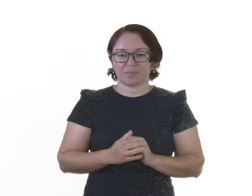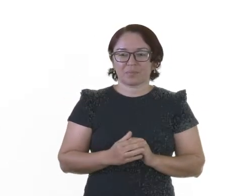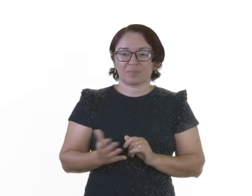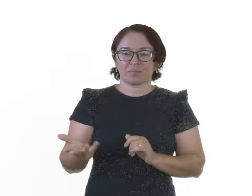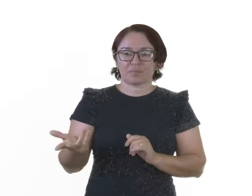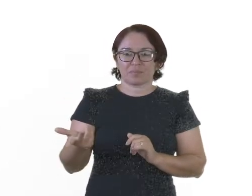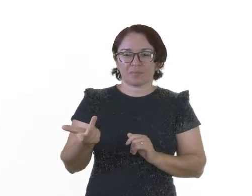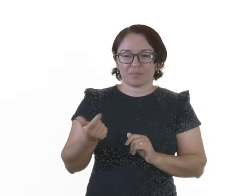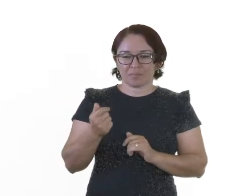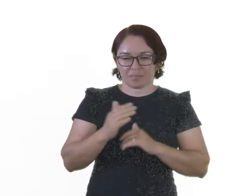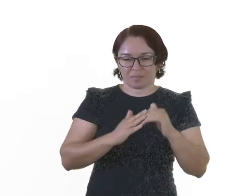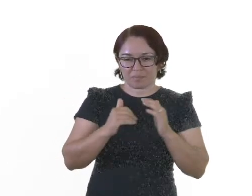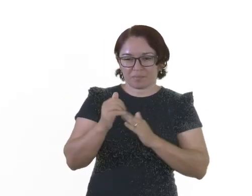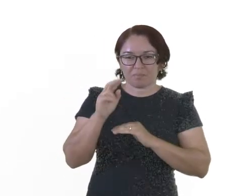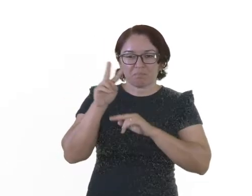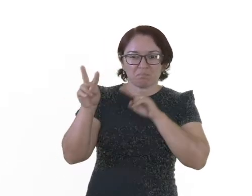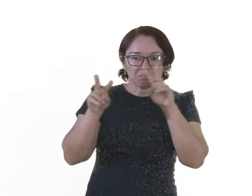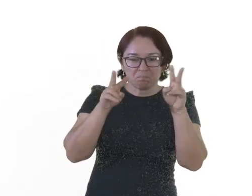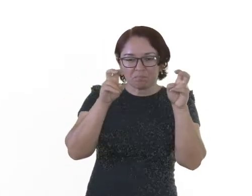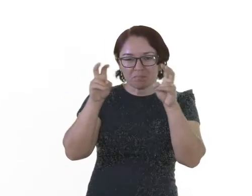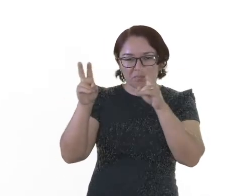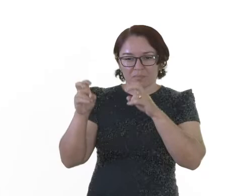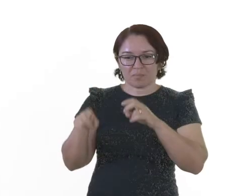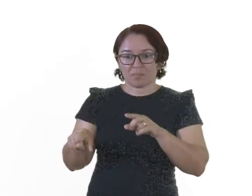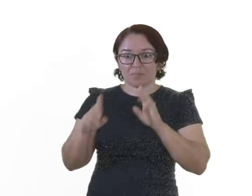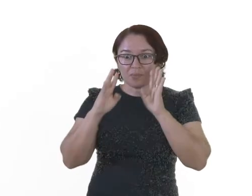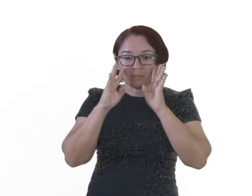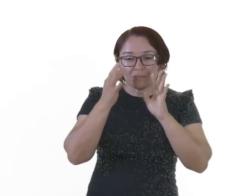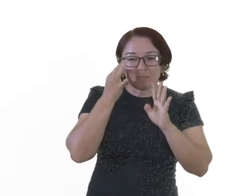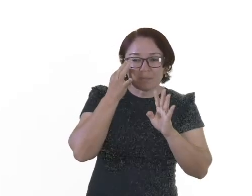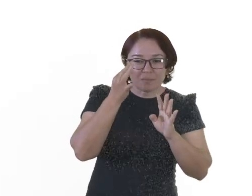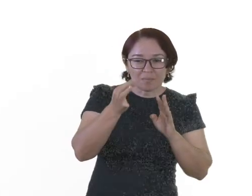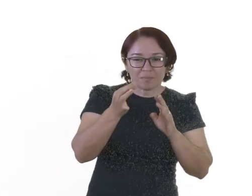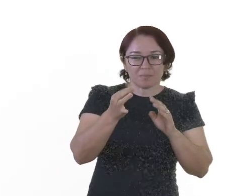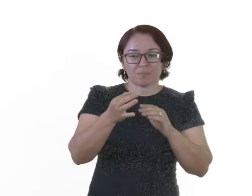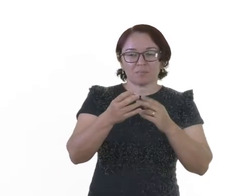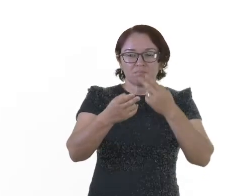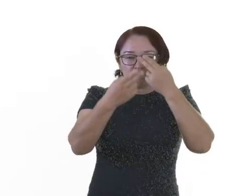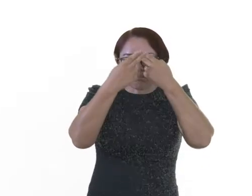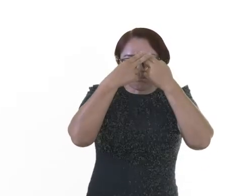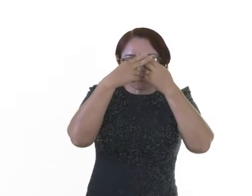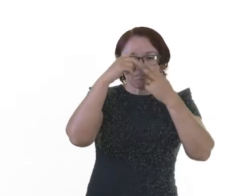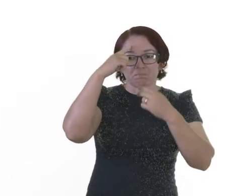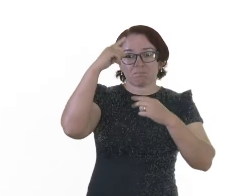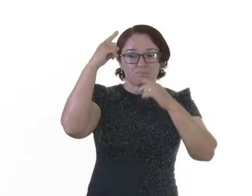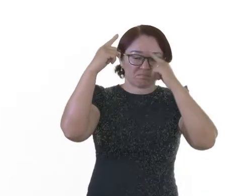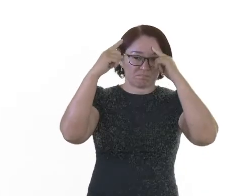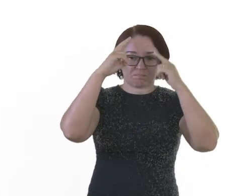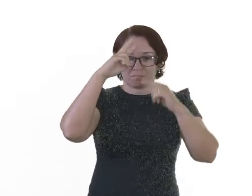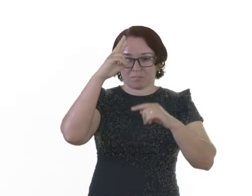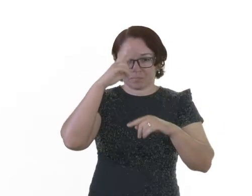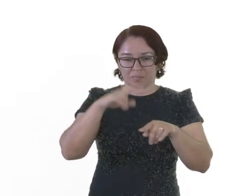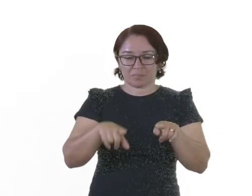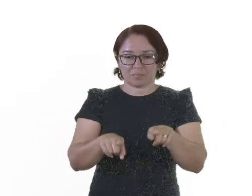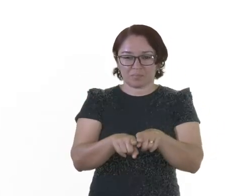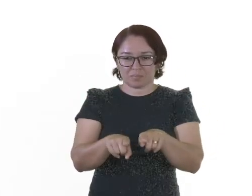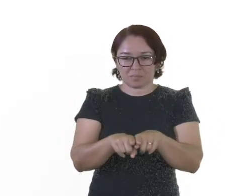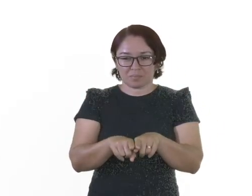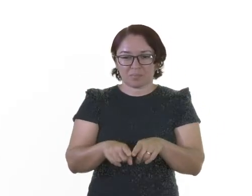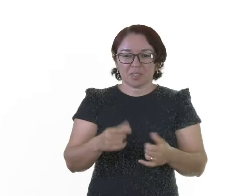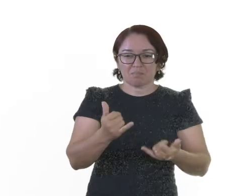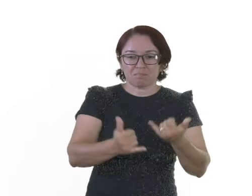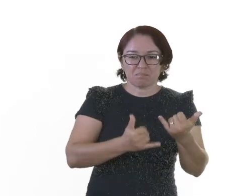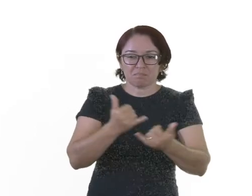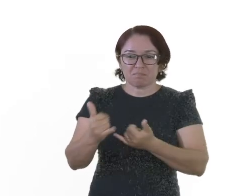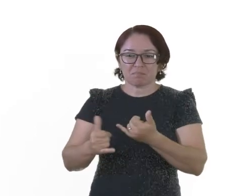visomotora, estimular a atenção, a concentração e a memória, exercitar a precisão dos movimentos em